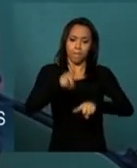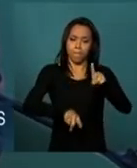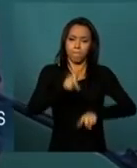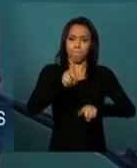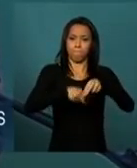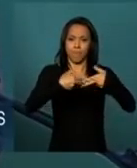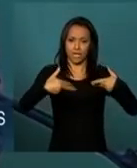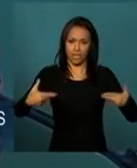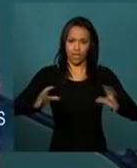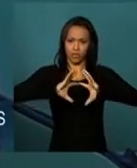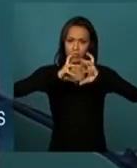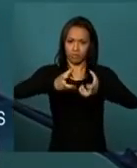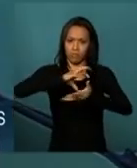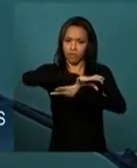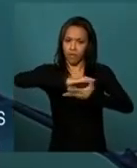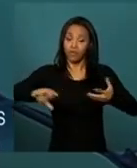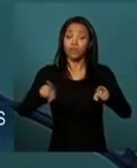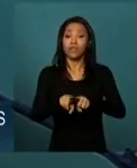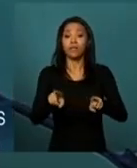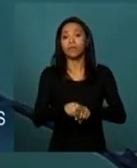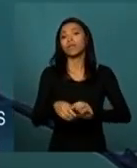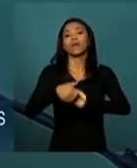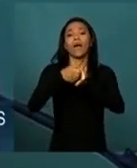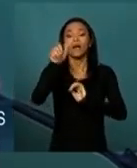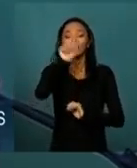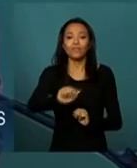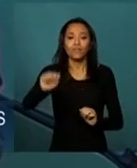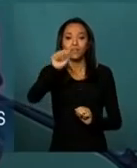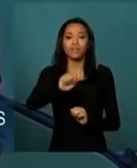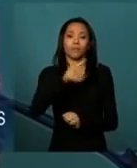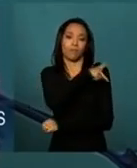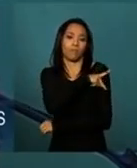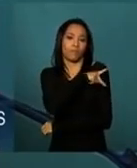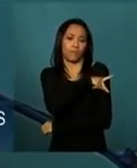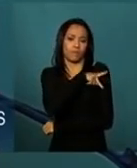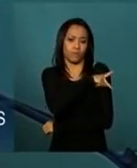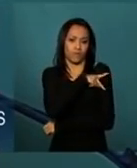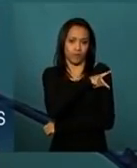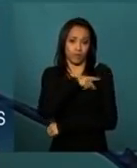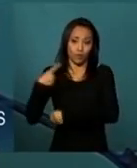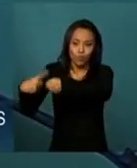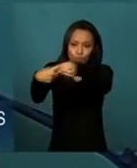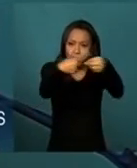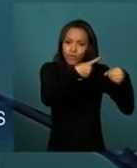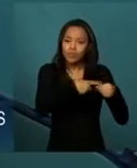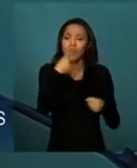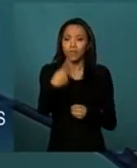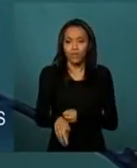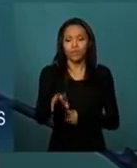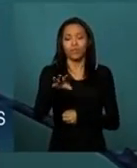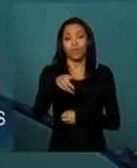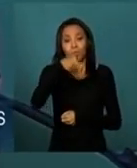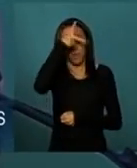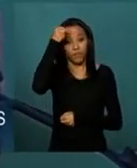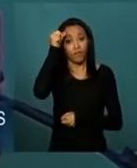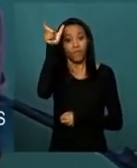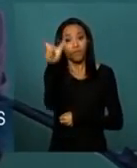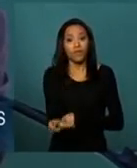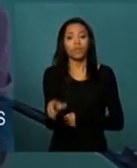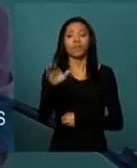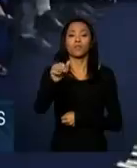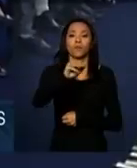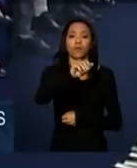Equipamentos. Saudando o presidente da Associação Piauiense de Municípios e prefeito de Vila Nova do Piauí, prefeito Arinaldo